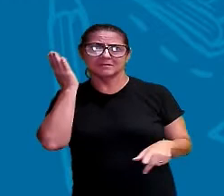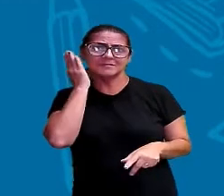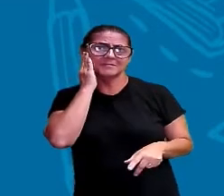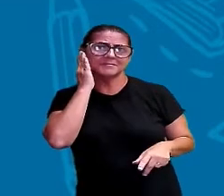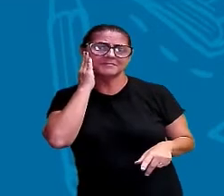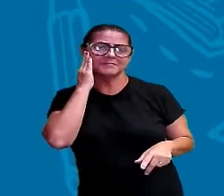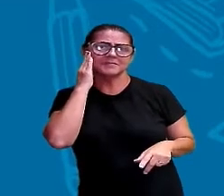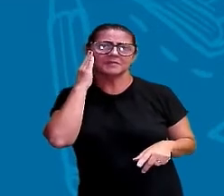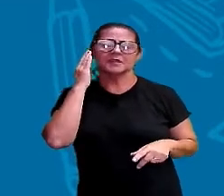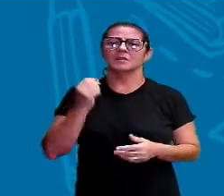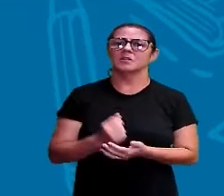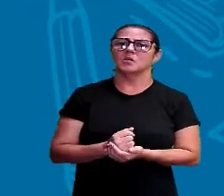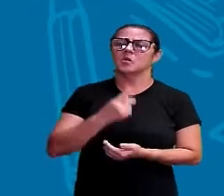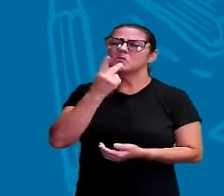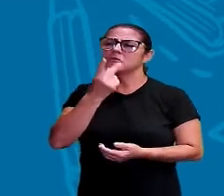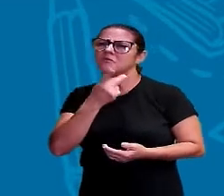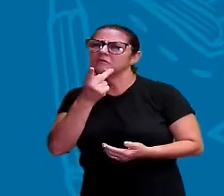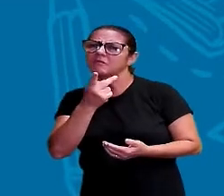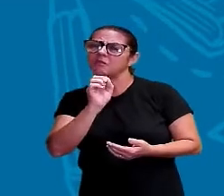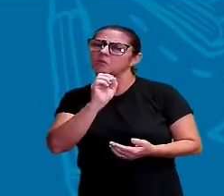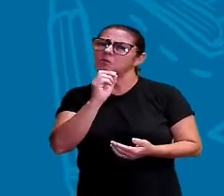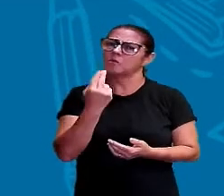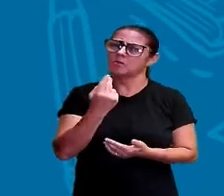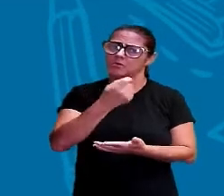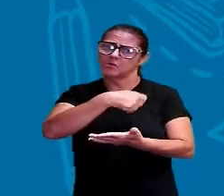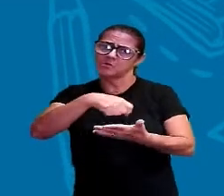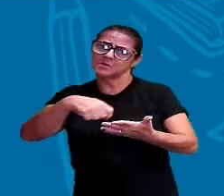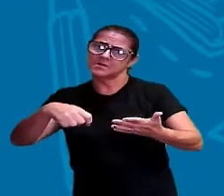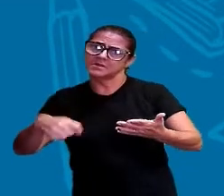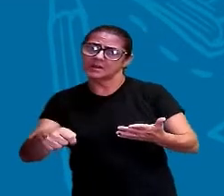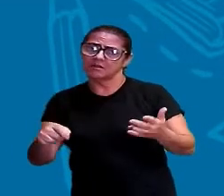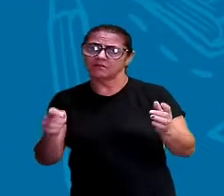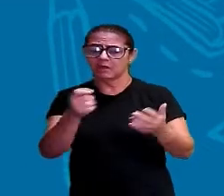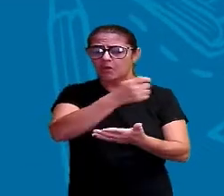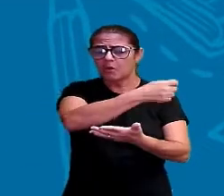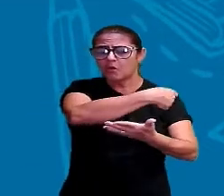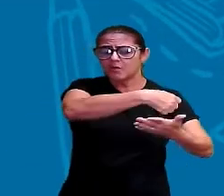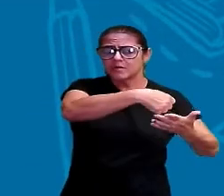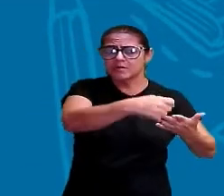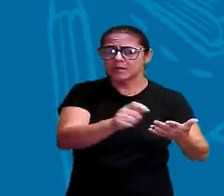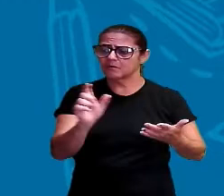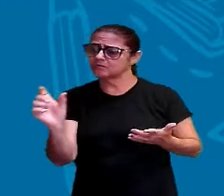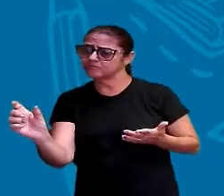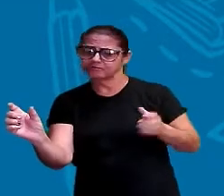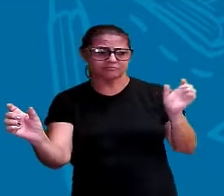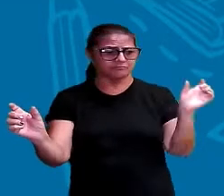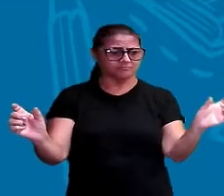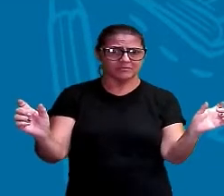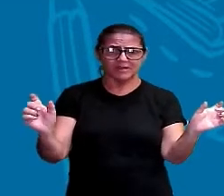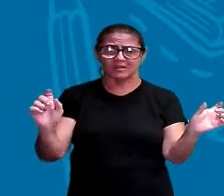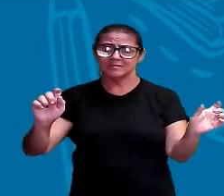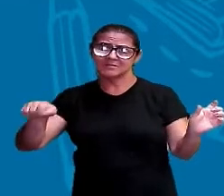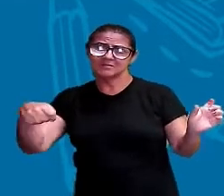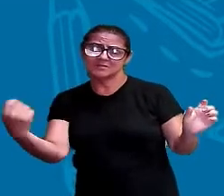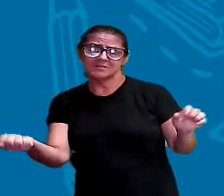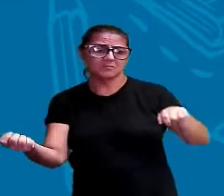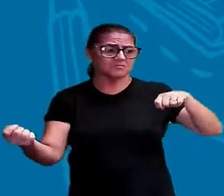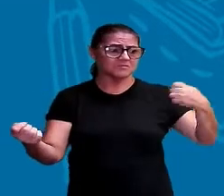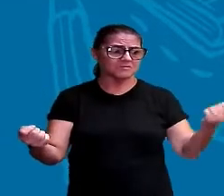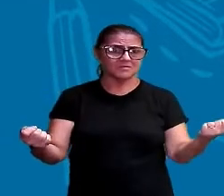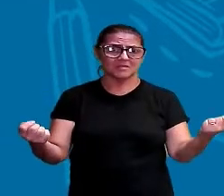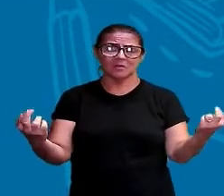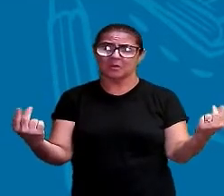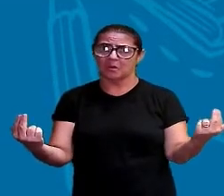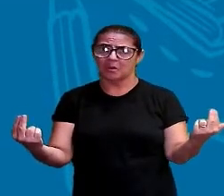tua pronúncia, tua escrita vai permanecer. A única diferença aí é o significado que ela está dando